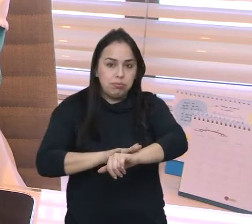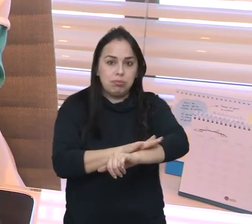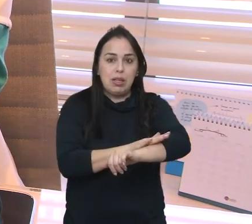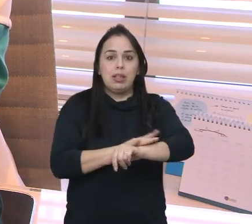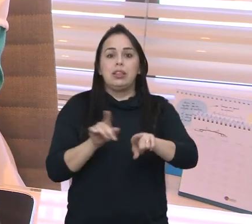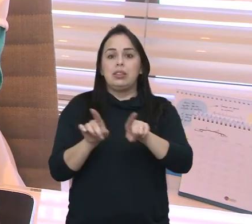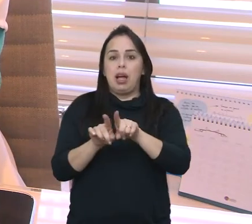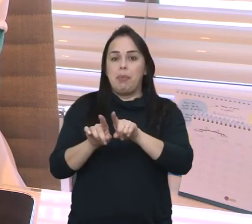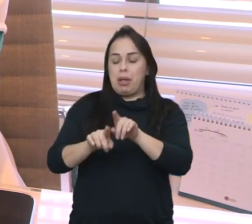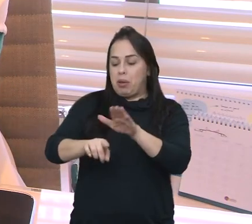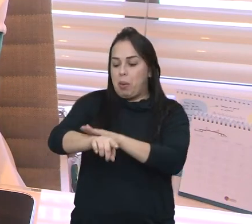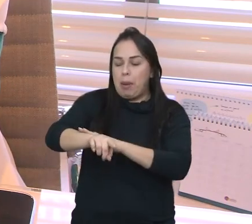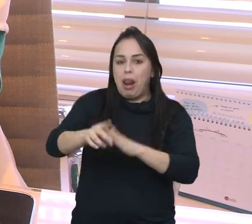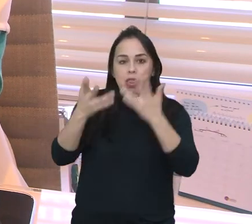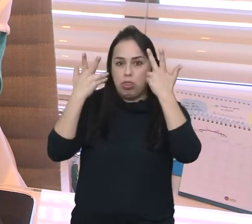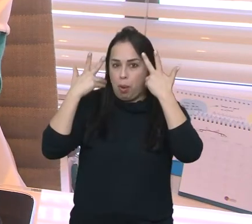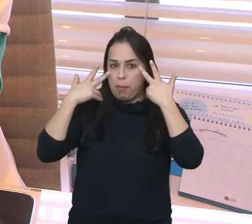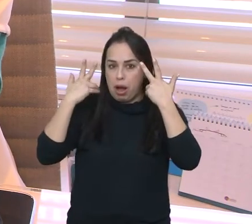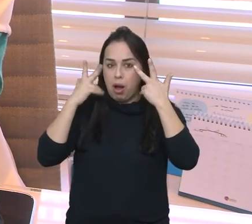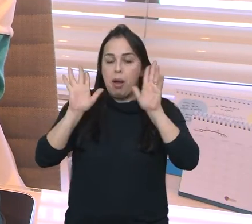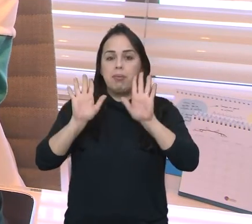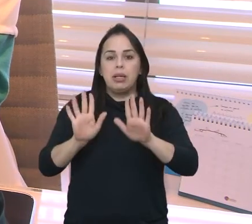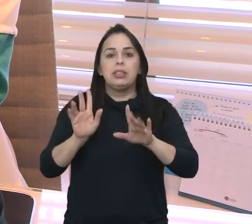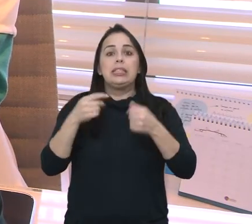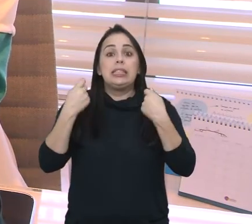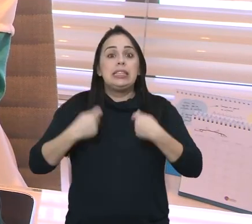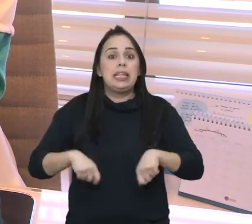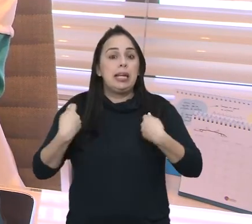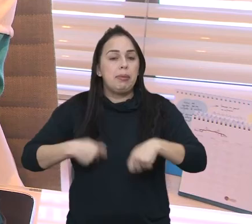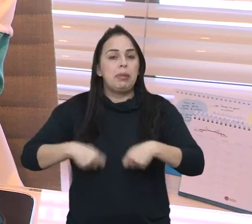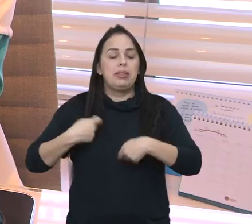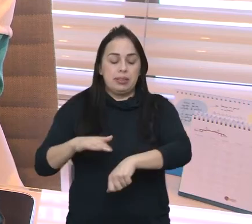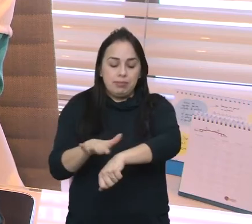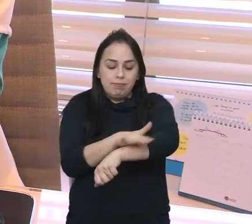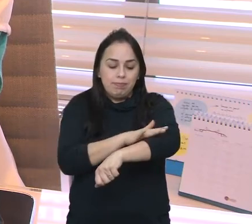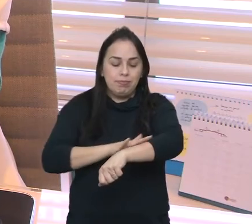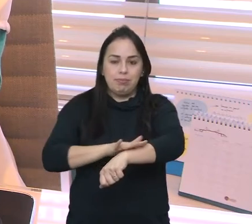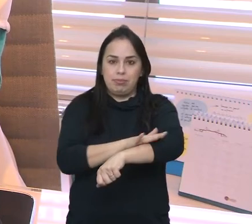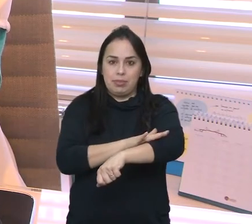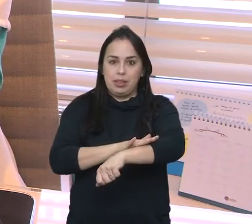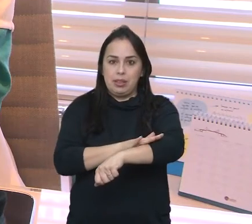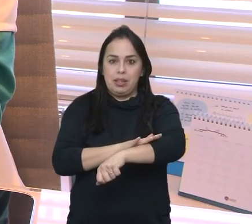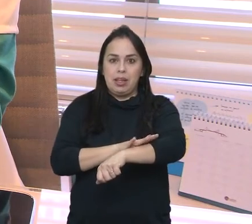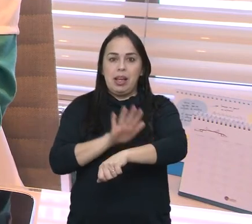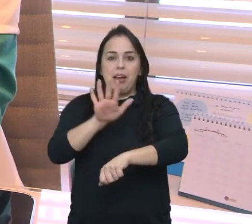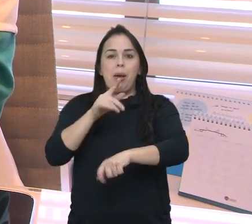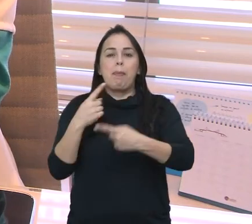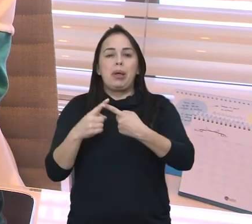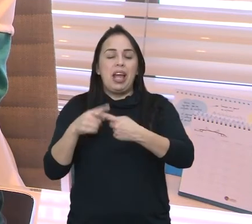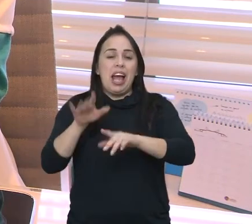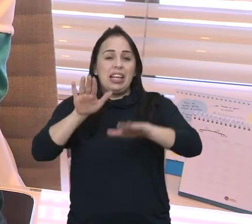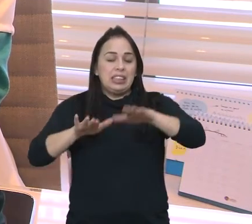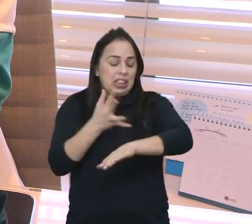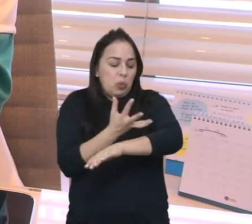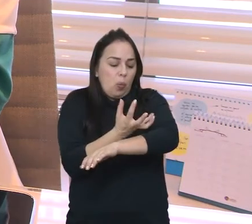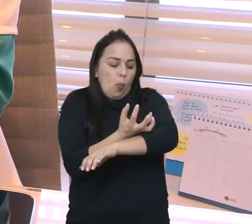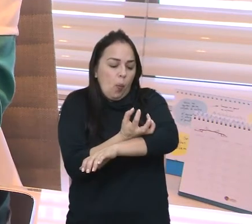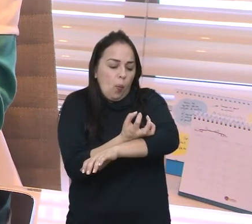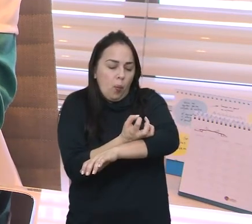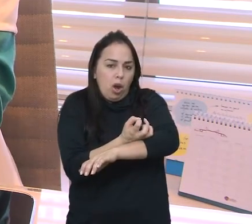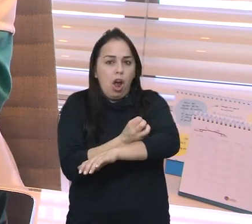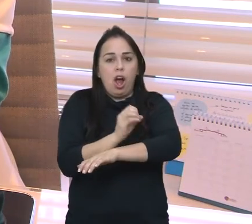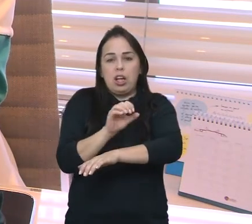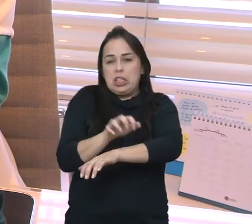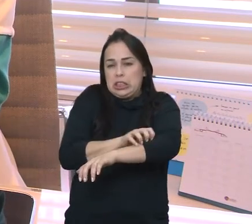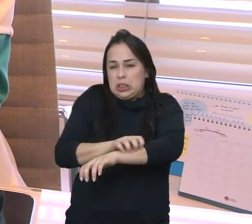dermatite, os hidratantes para a pele normal, mas nunca esquecer de hidratar. Principalmente aquelas áreas assim que apresentam um ressecamento, ou tá